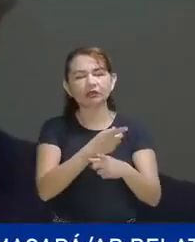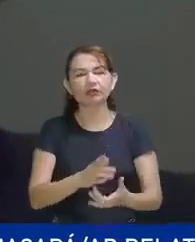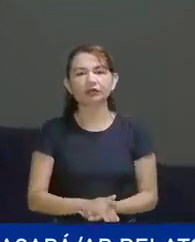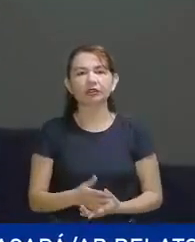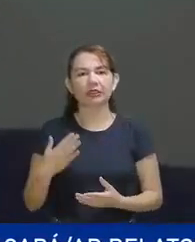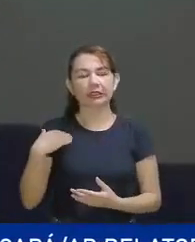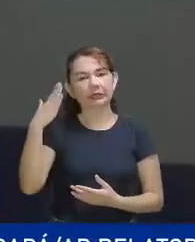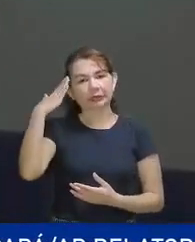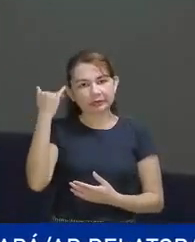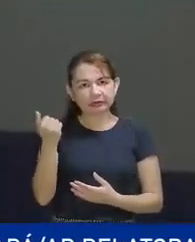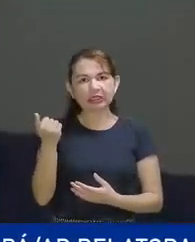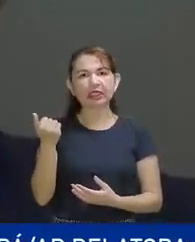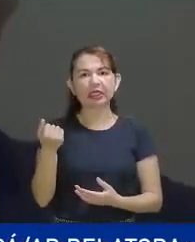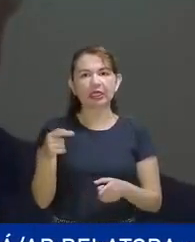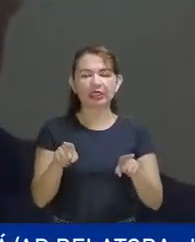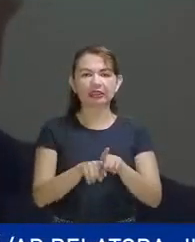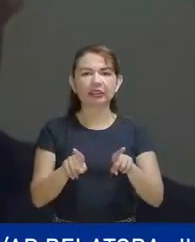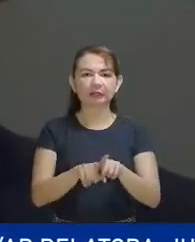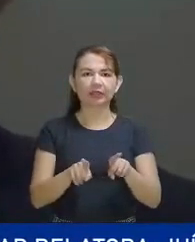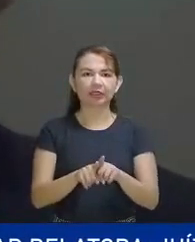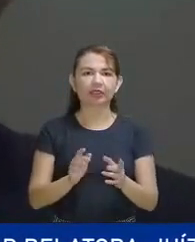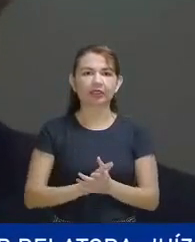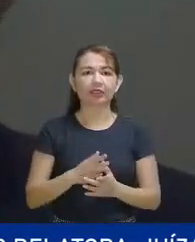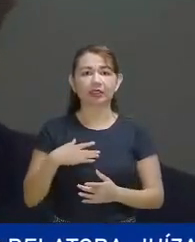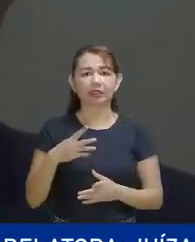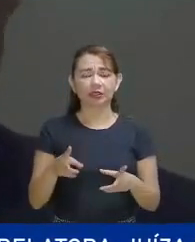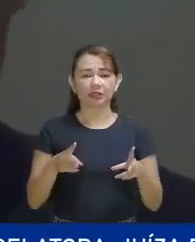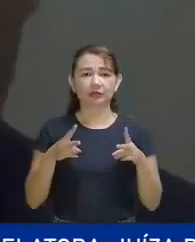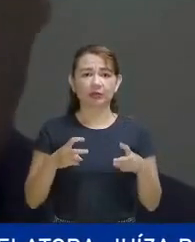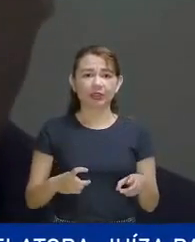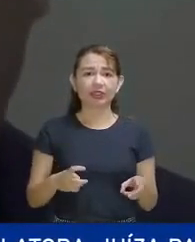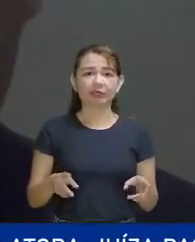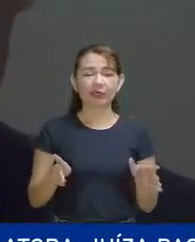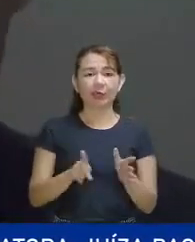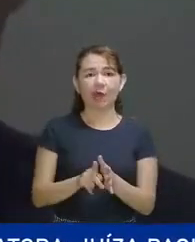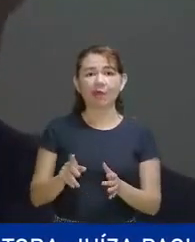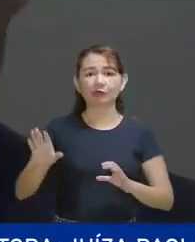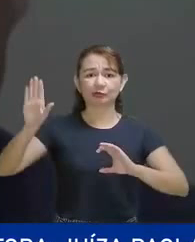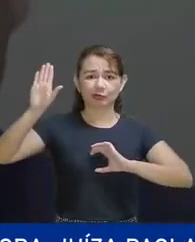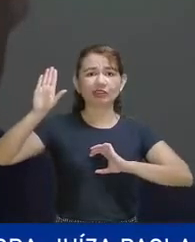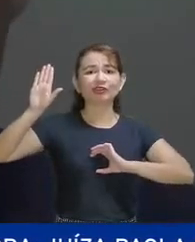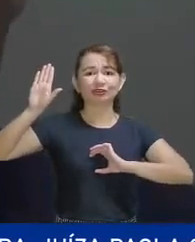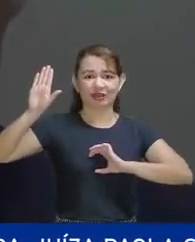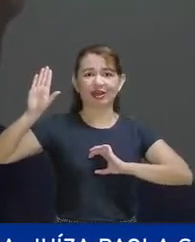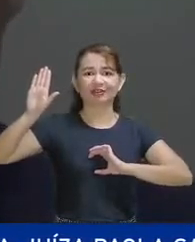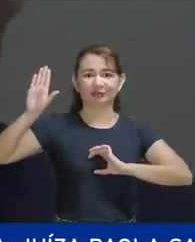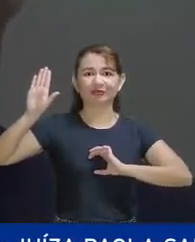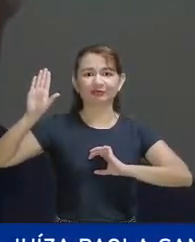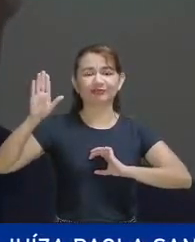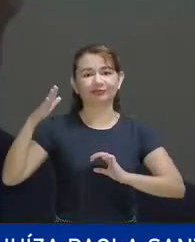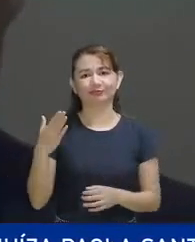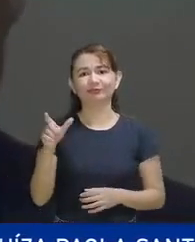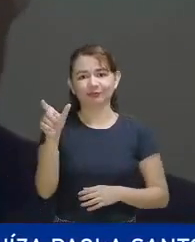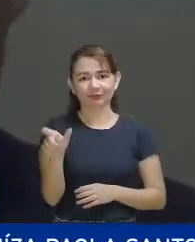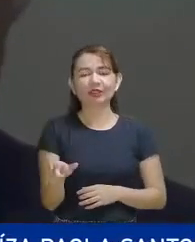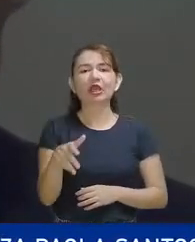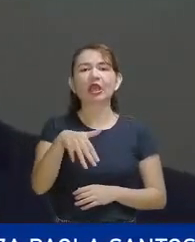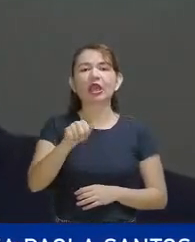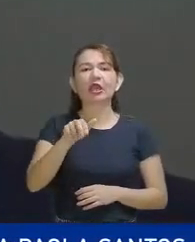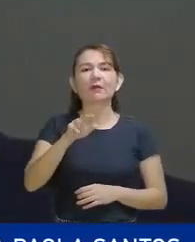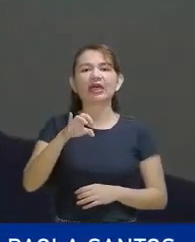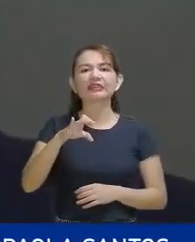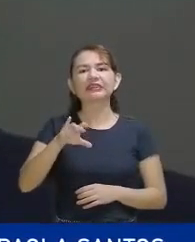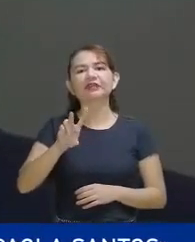Eu reconheço isso e também eu olho pelo ponto de vista do candidato e da minha assistida, da minha cliente. A